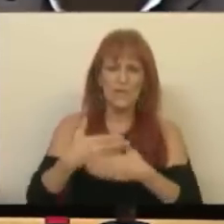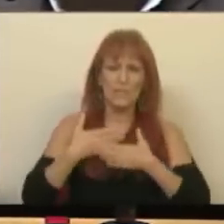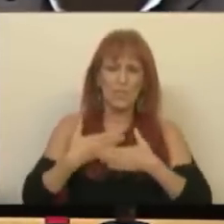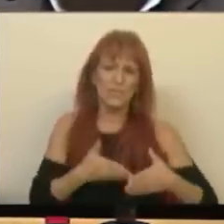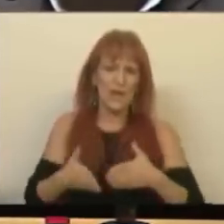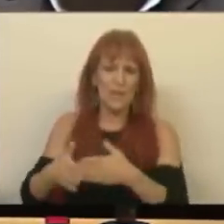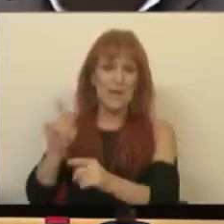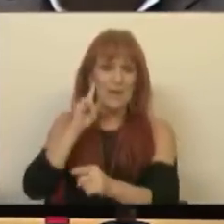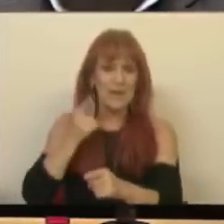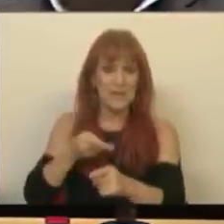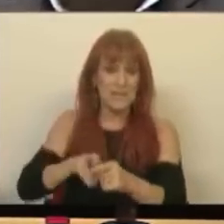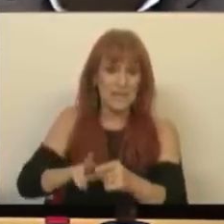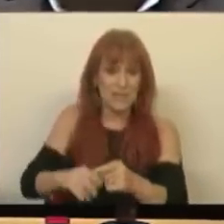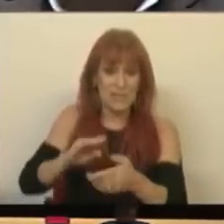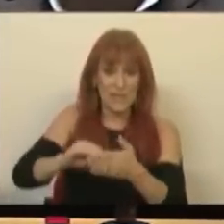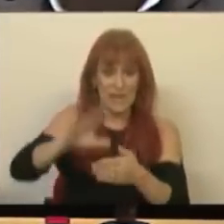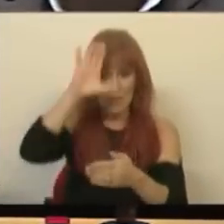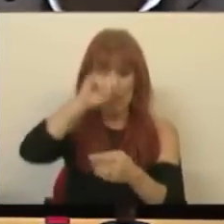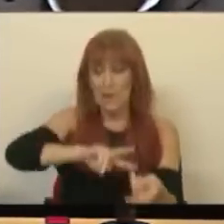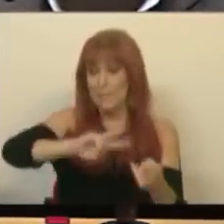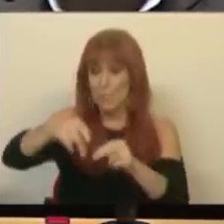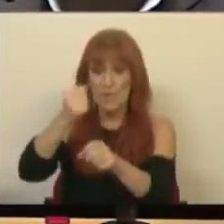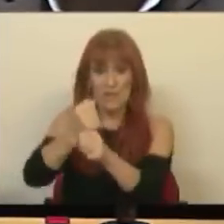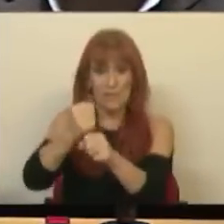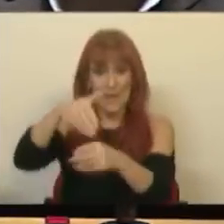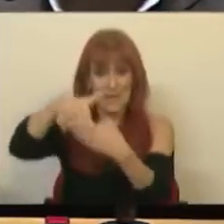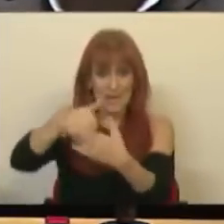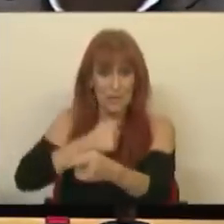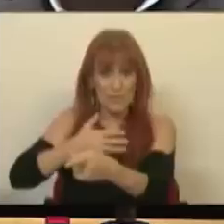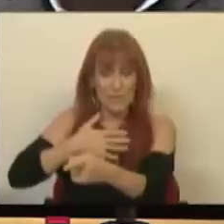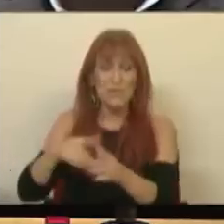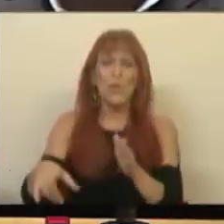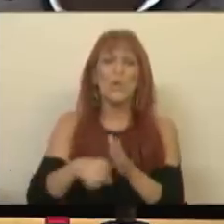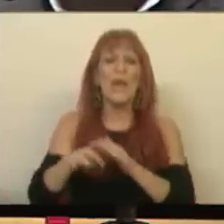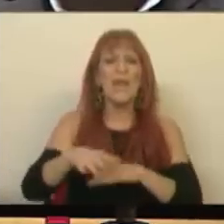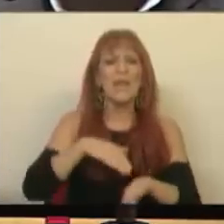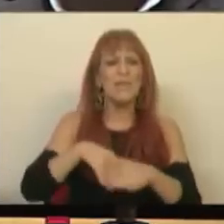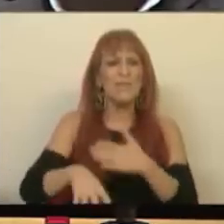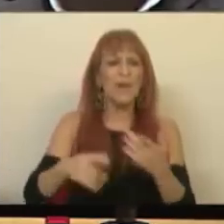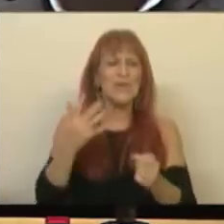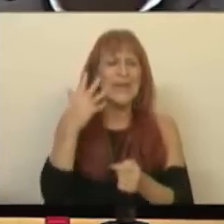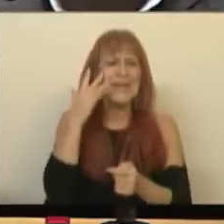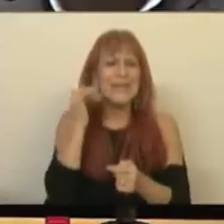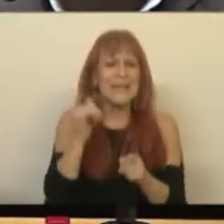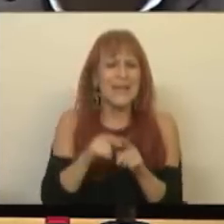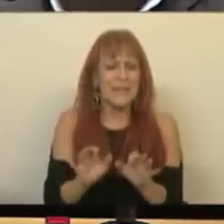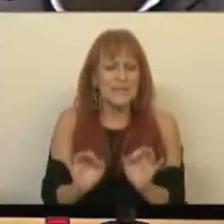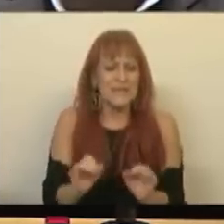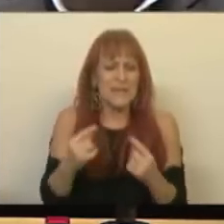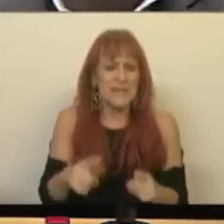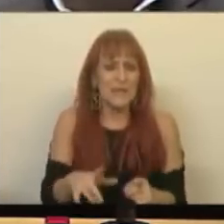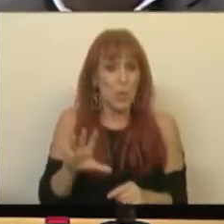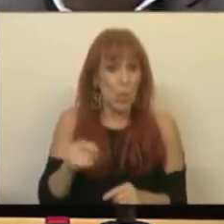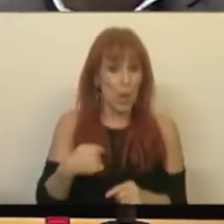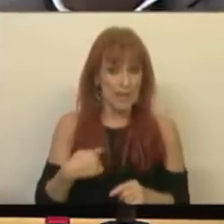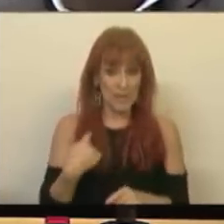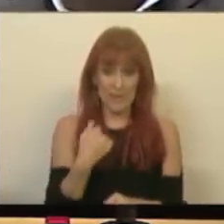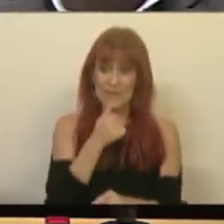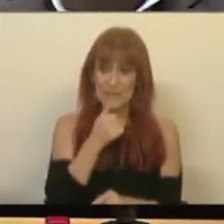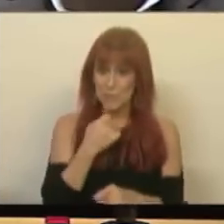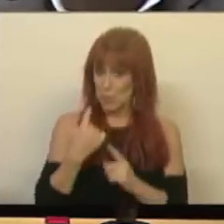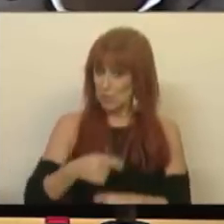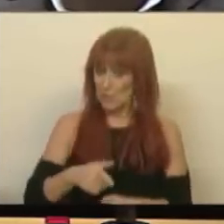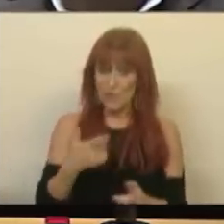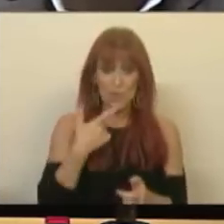das secretário do estado para ir trabalhar para essa empresa O que a lei faz é ter é tentar ter a certeza de que quando se toma decisões